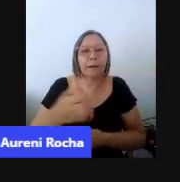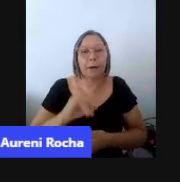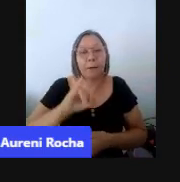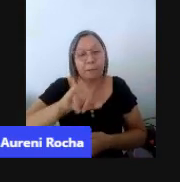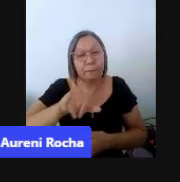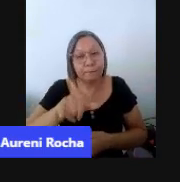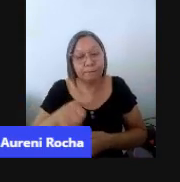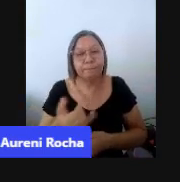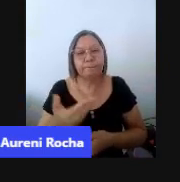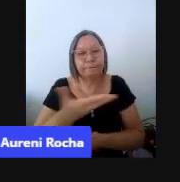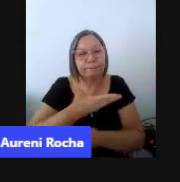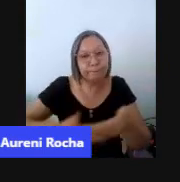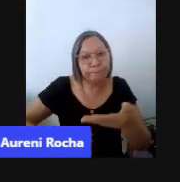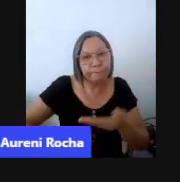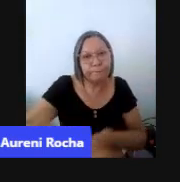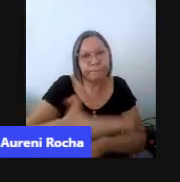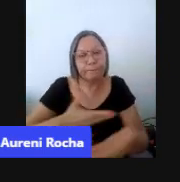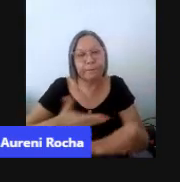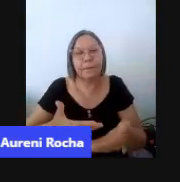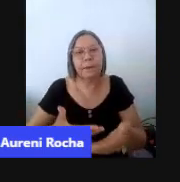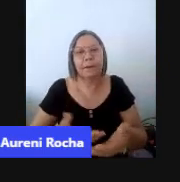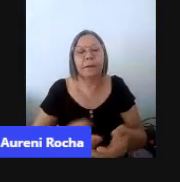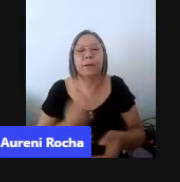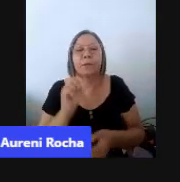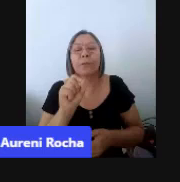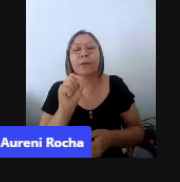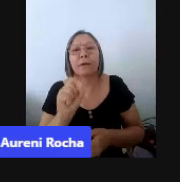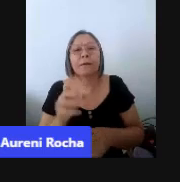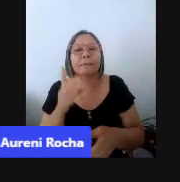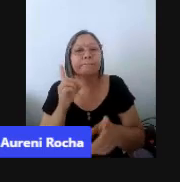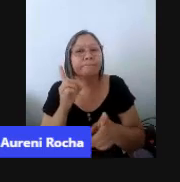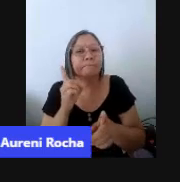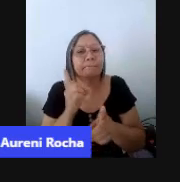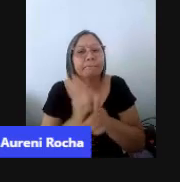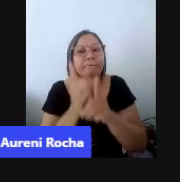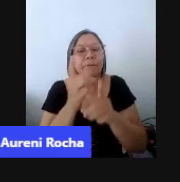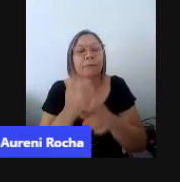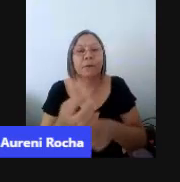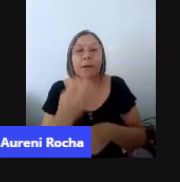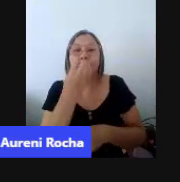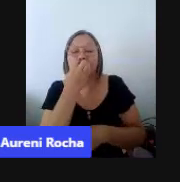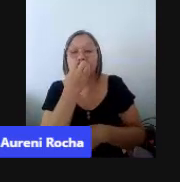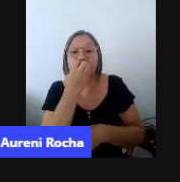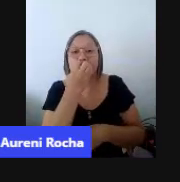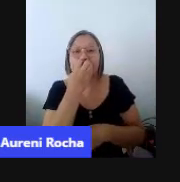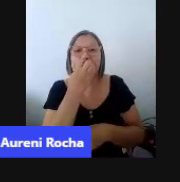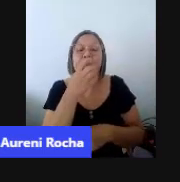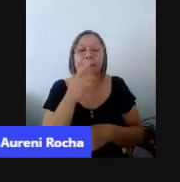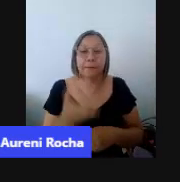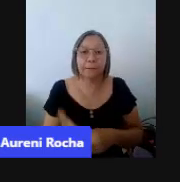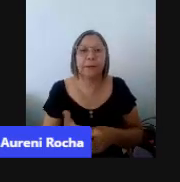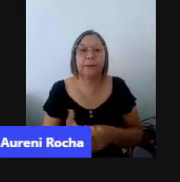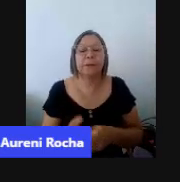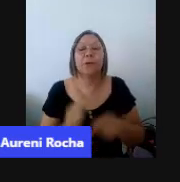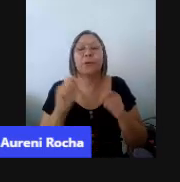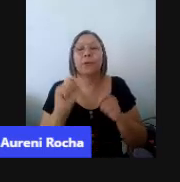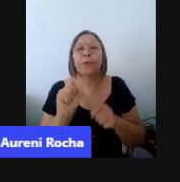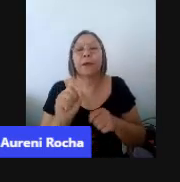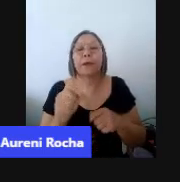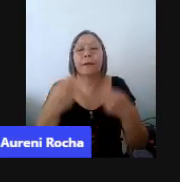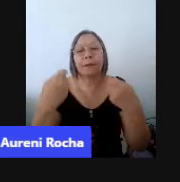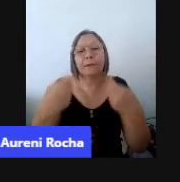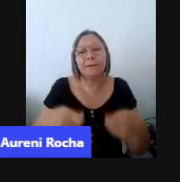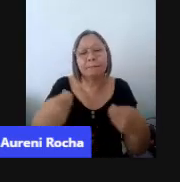vocês o que, que a gente descobriu sobre esses animais, o que, que eles precisam. e dividir,